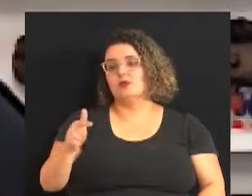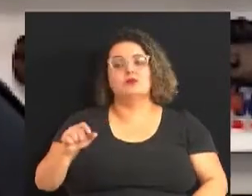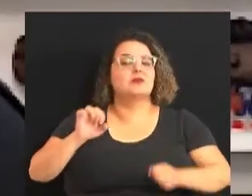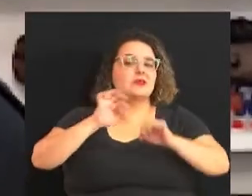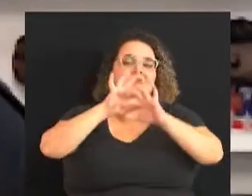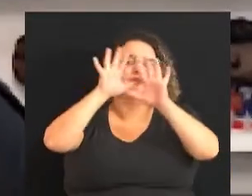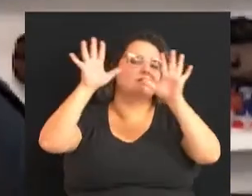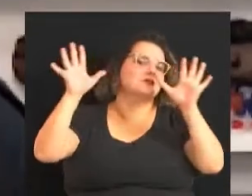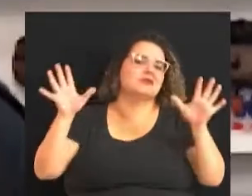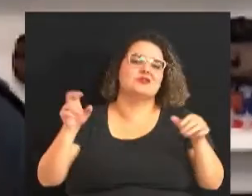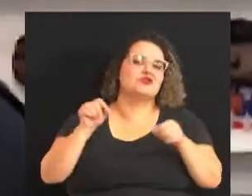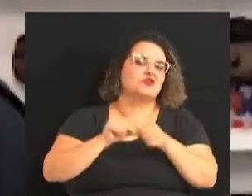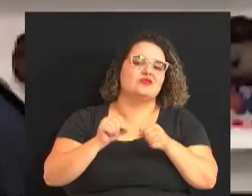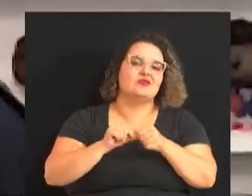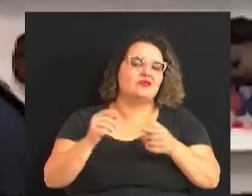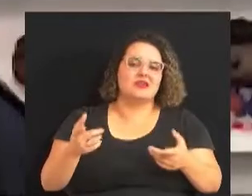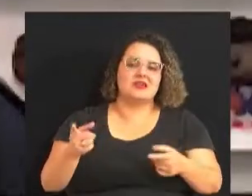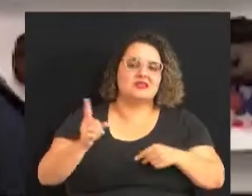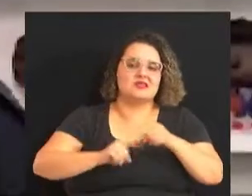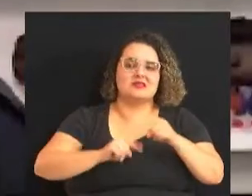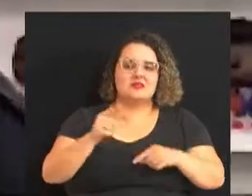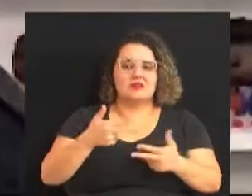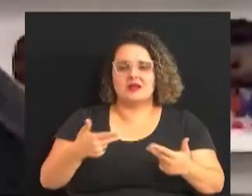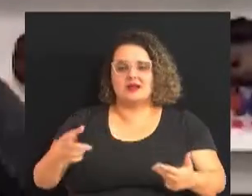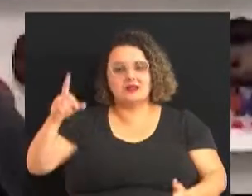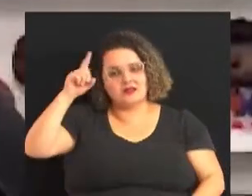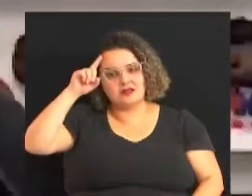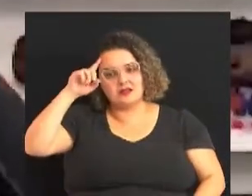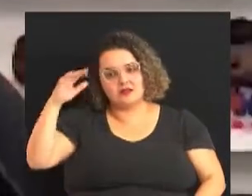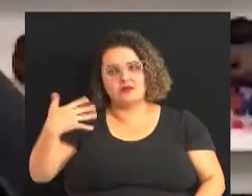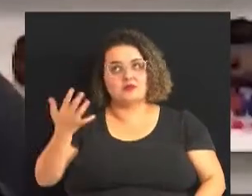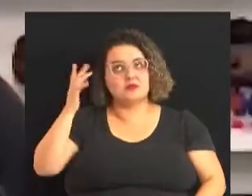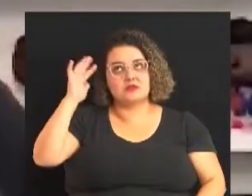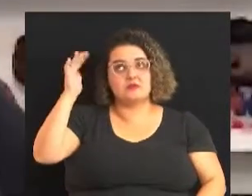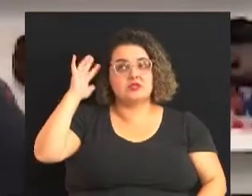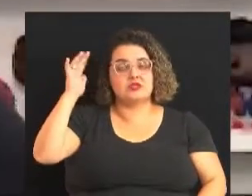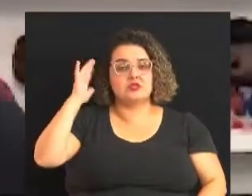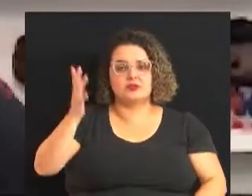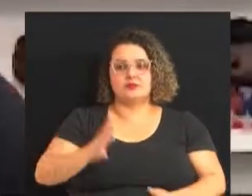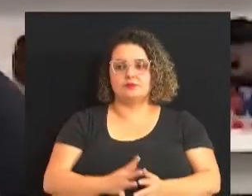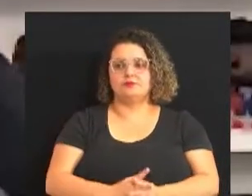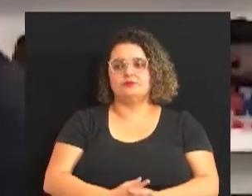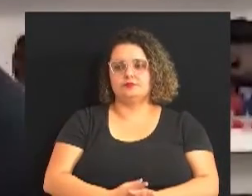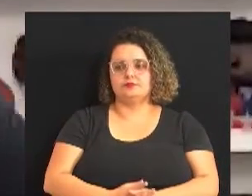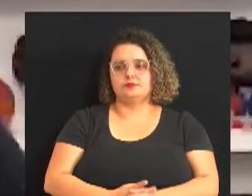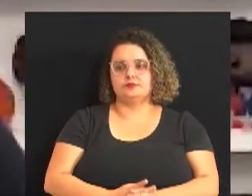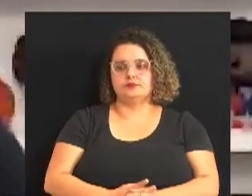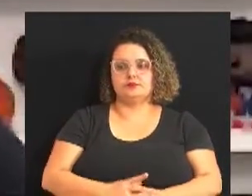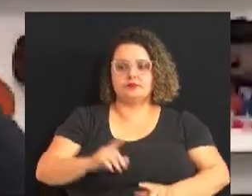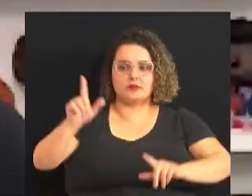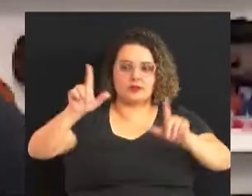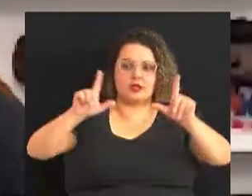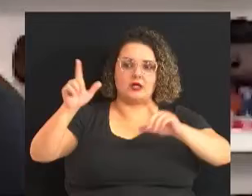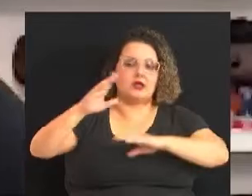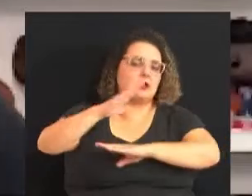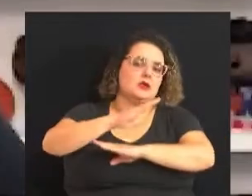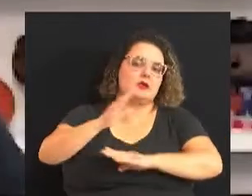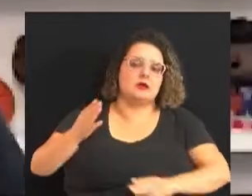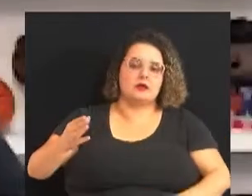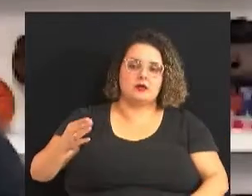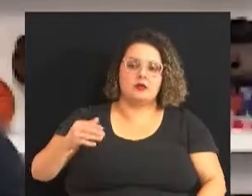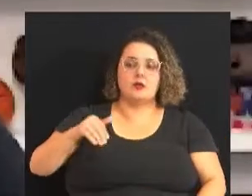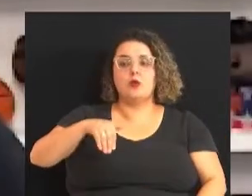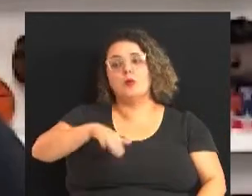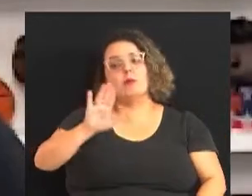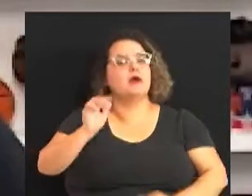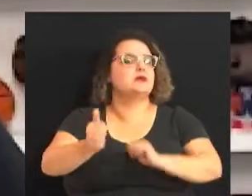clareza de fazer matérias diárias ou imaginar que a TV Câmara e o Mais Esporte